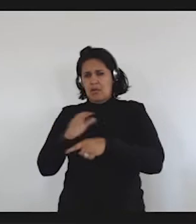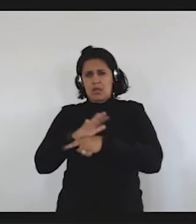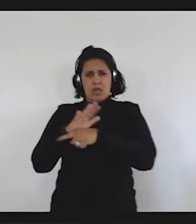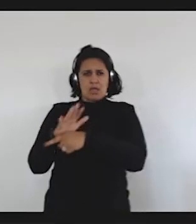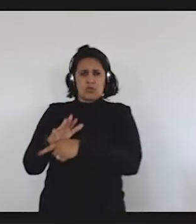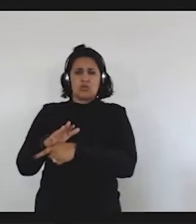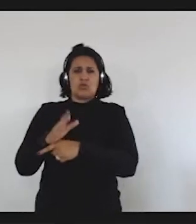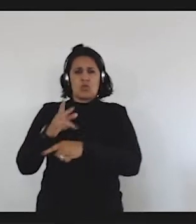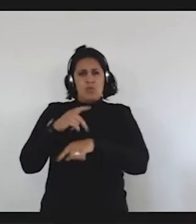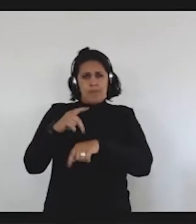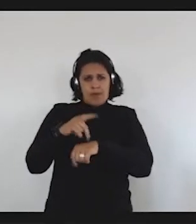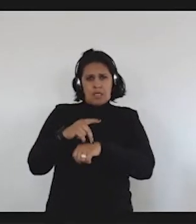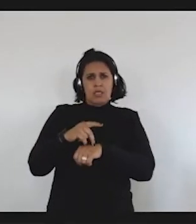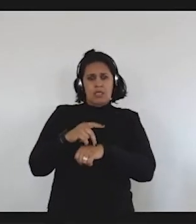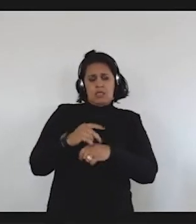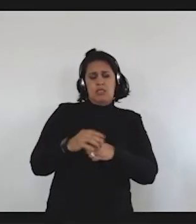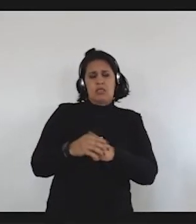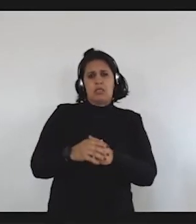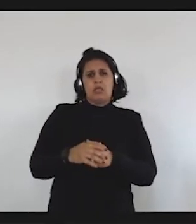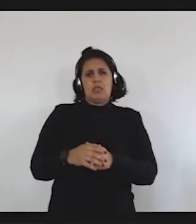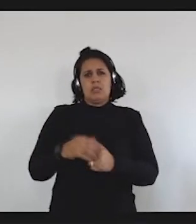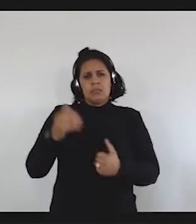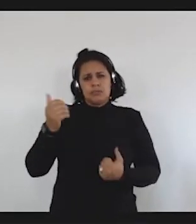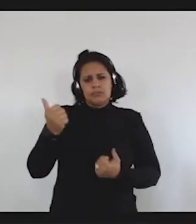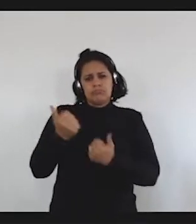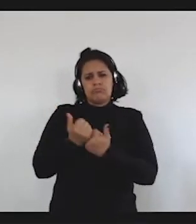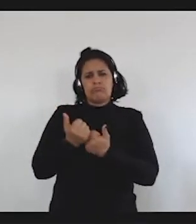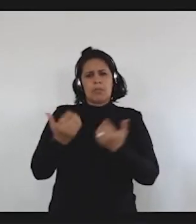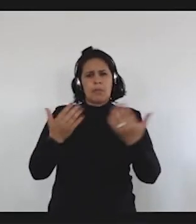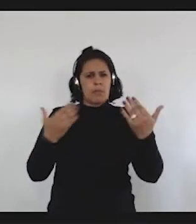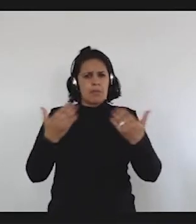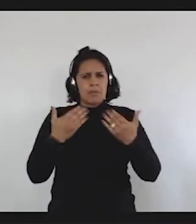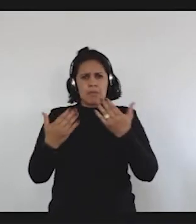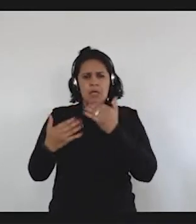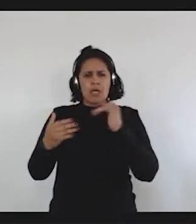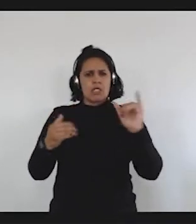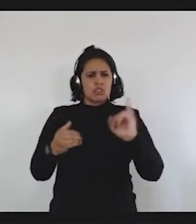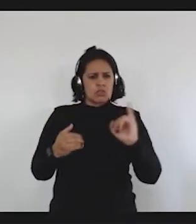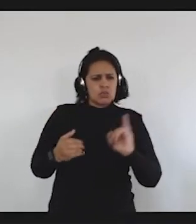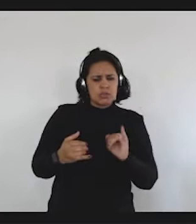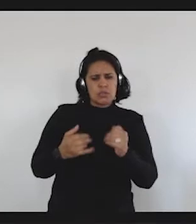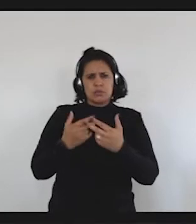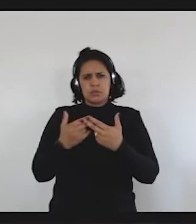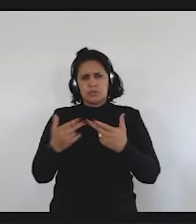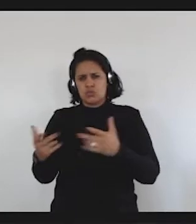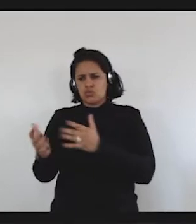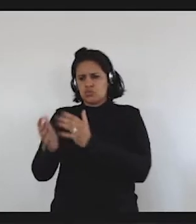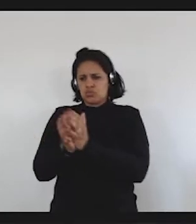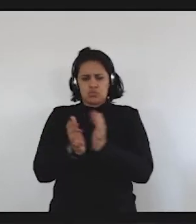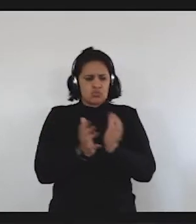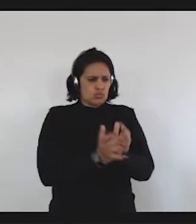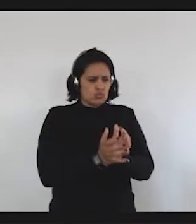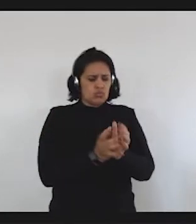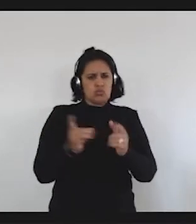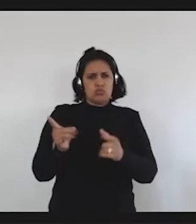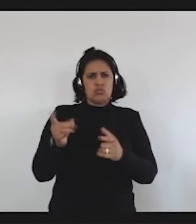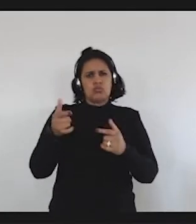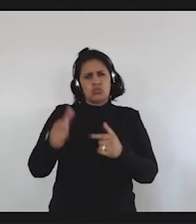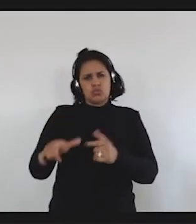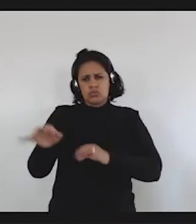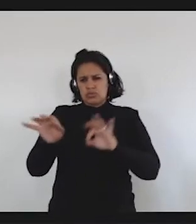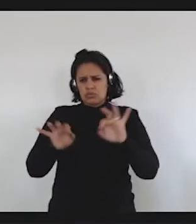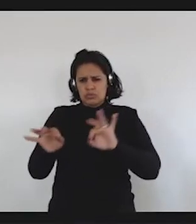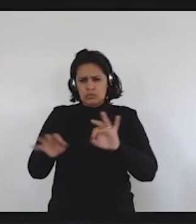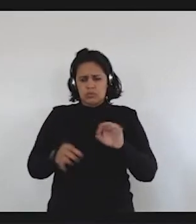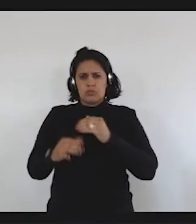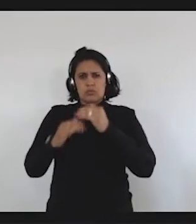de auxílio ao diálogo entre as instituições, entre a redemocratização do nosso